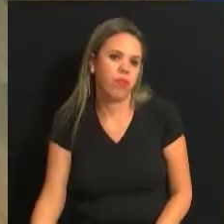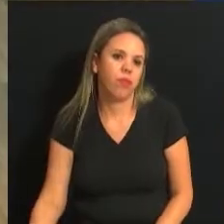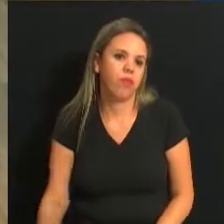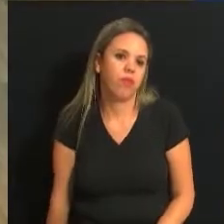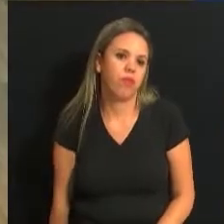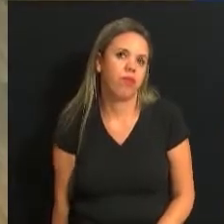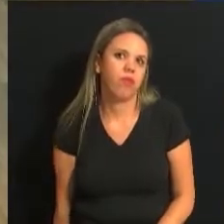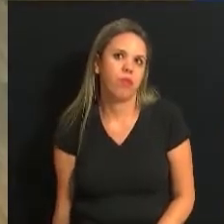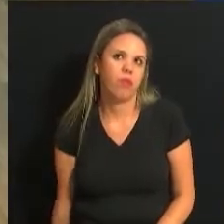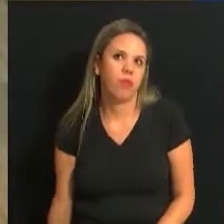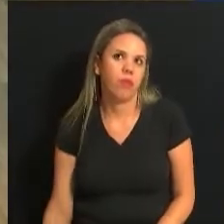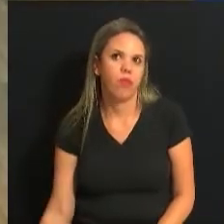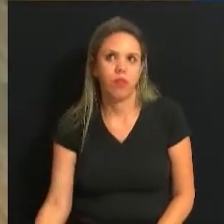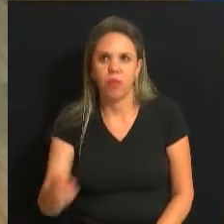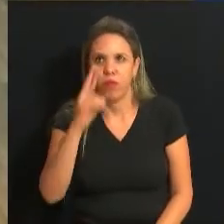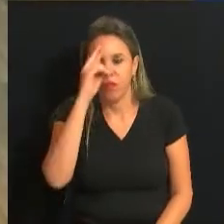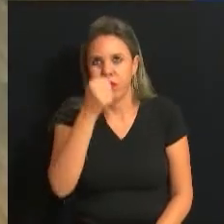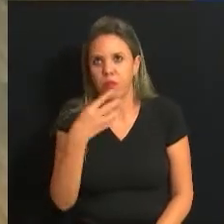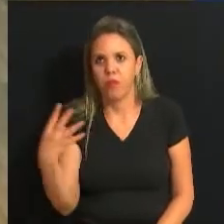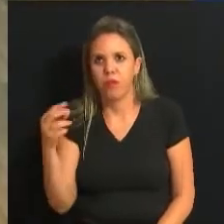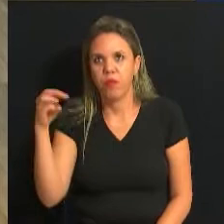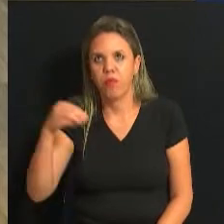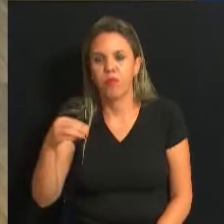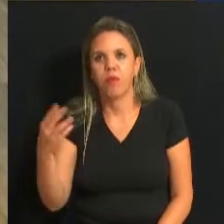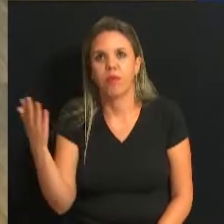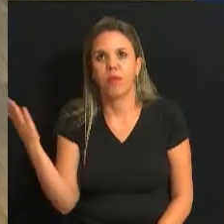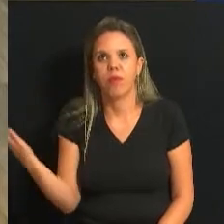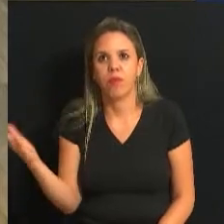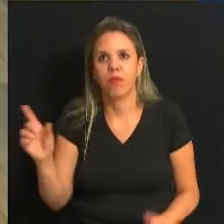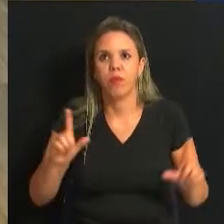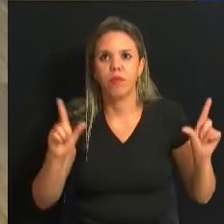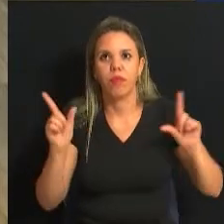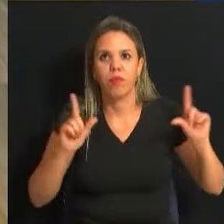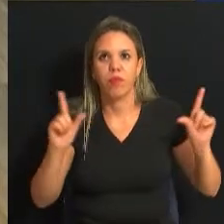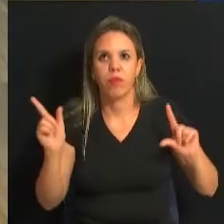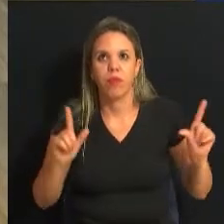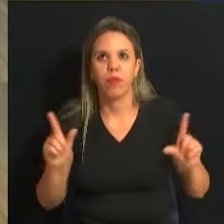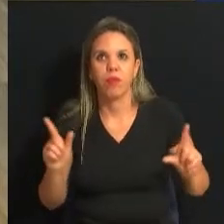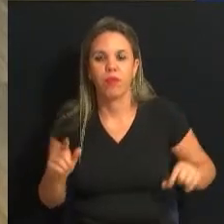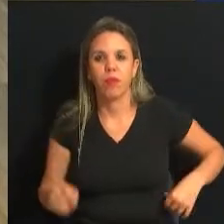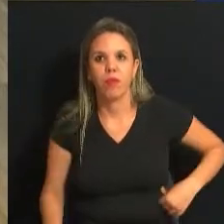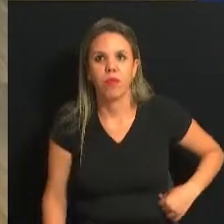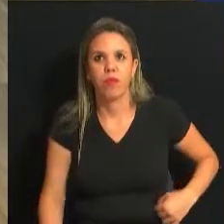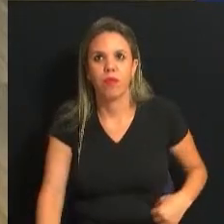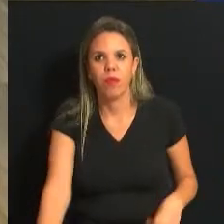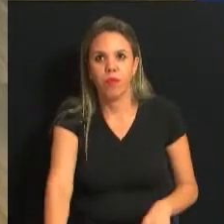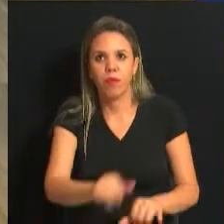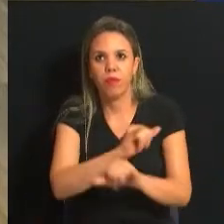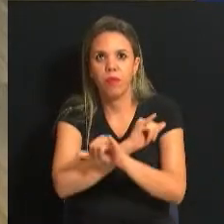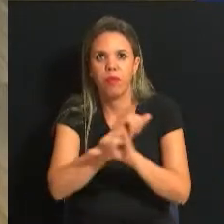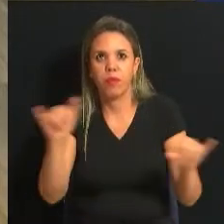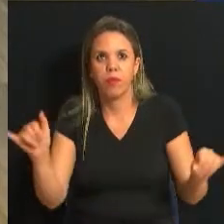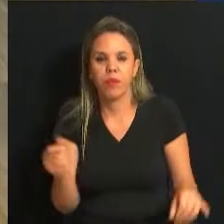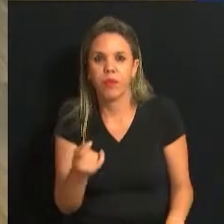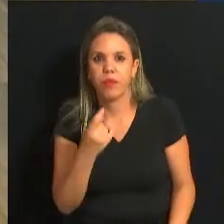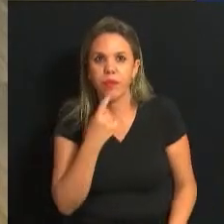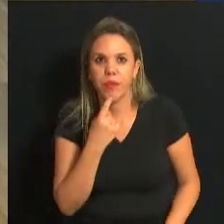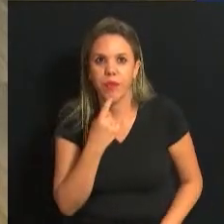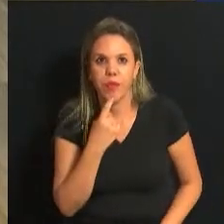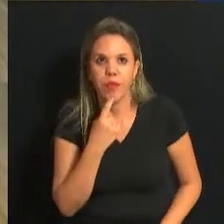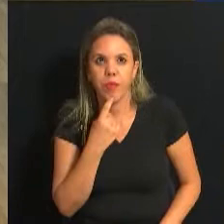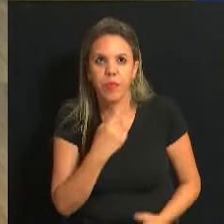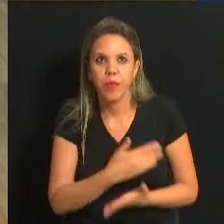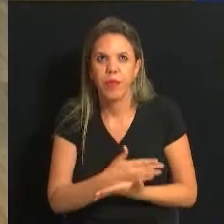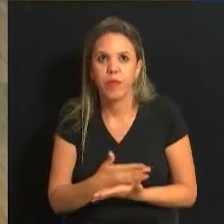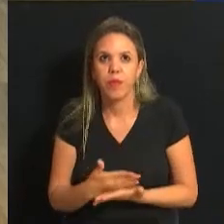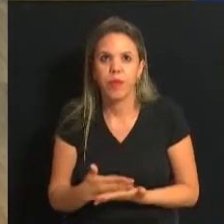iniciativa. 12h14, olha só, a Mina Abreu já está aqui nos nossos estúdios, aqui na minha tela as notícias da Metrópole de Campinas, e a gente começa com